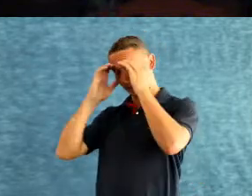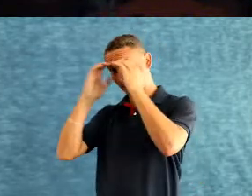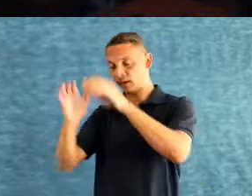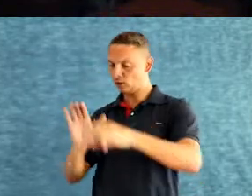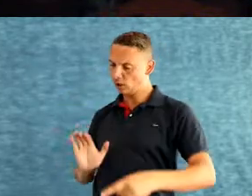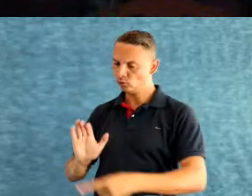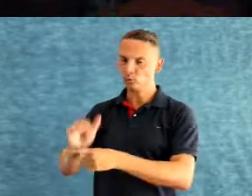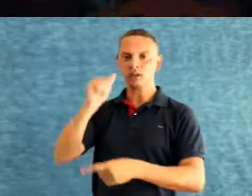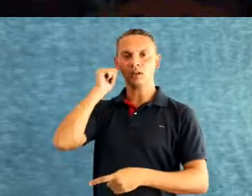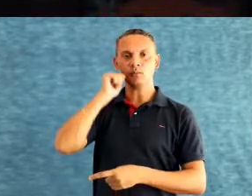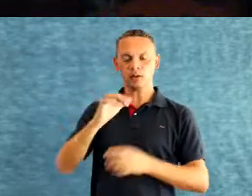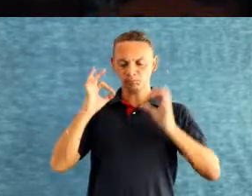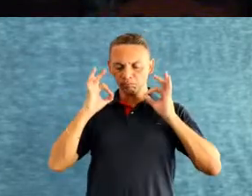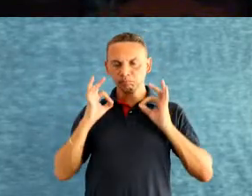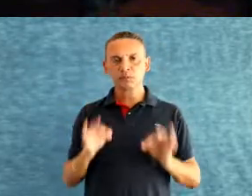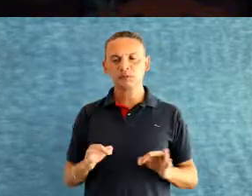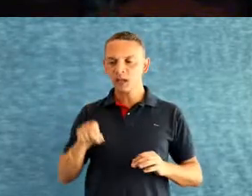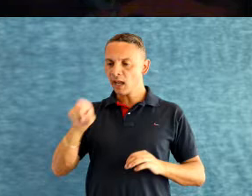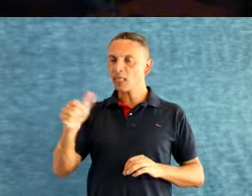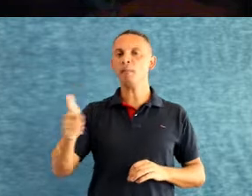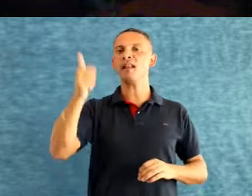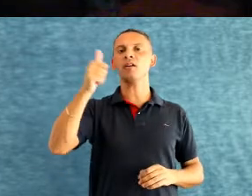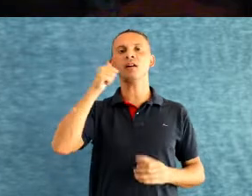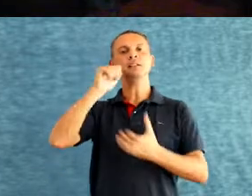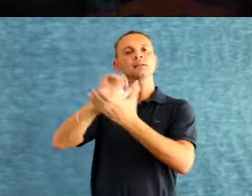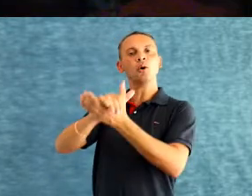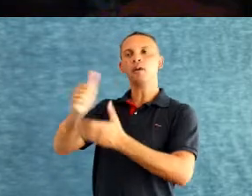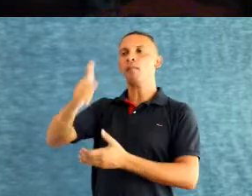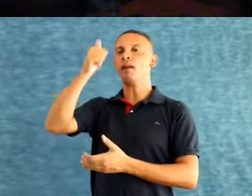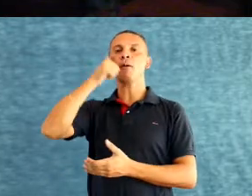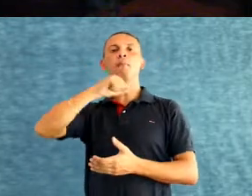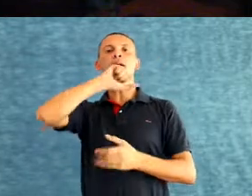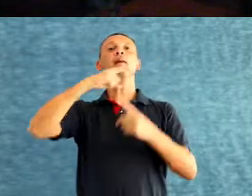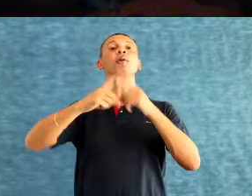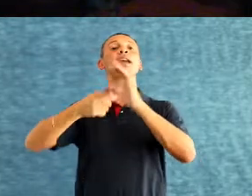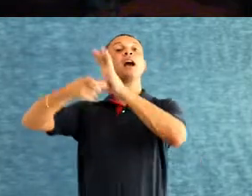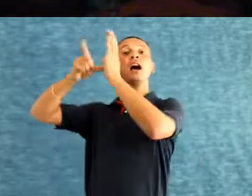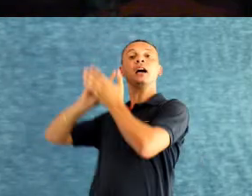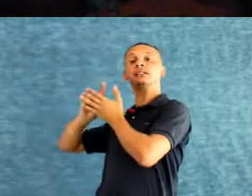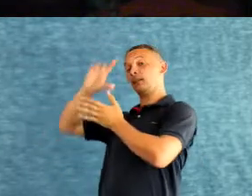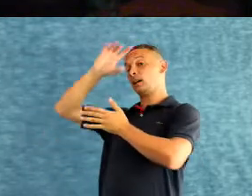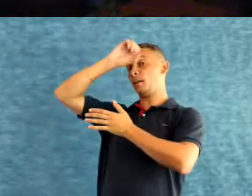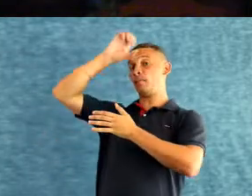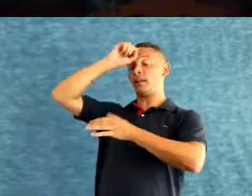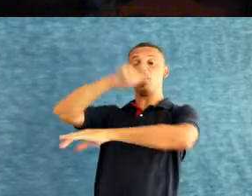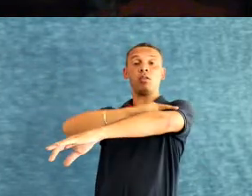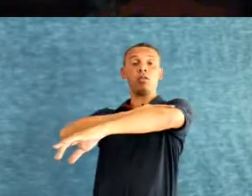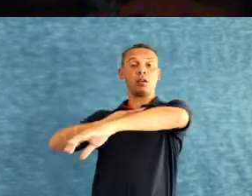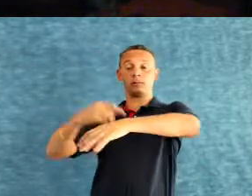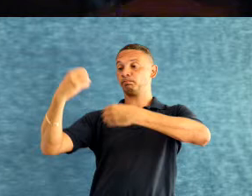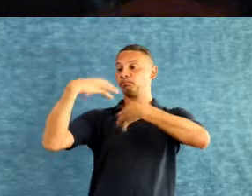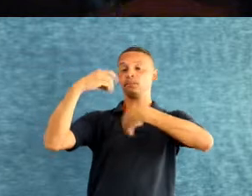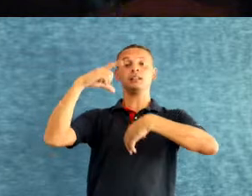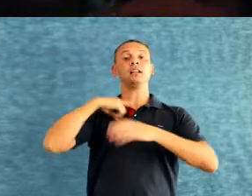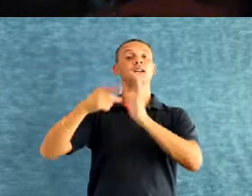dela uma melhor esposa e melhor mãe. Esses, aliás, seriam precisamente os primeiros objetivos da educação das